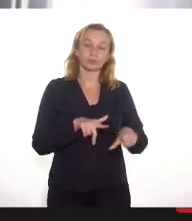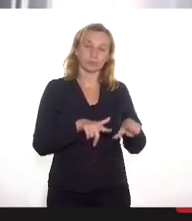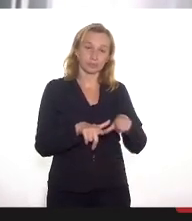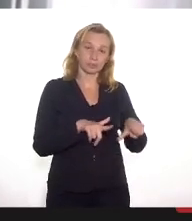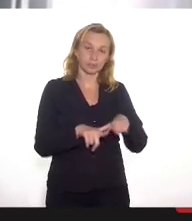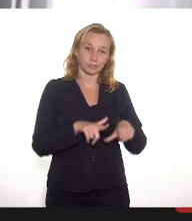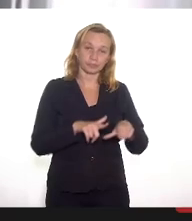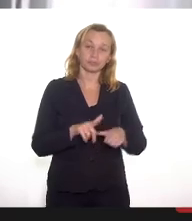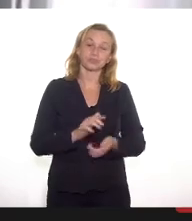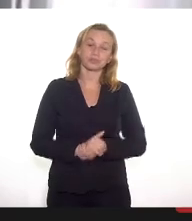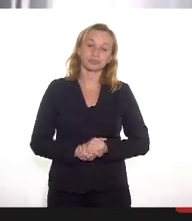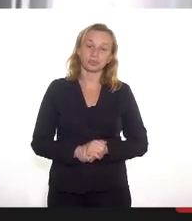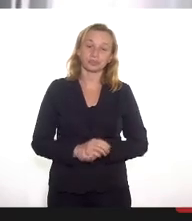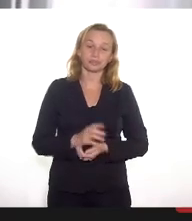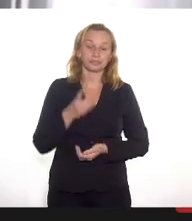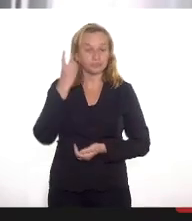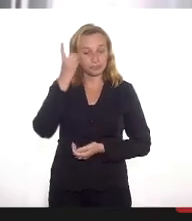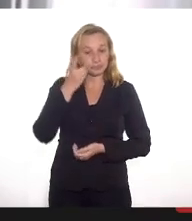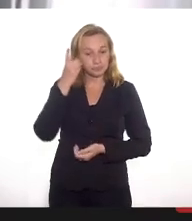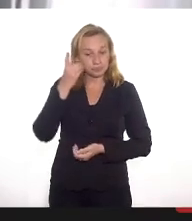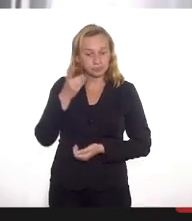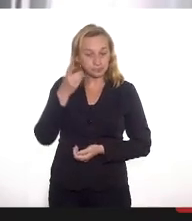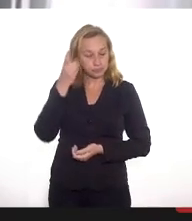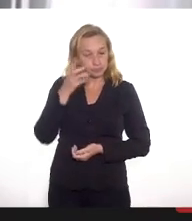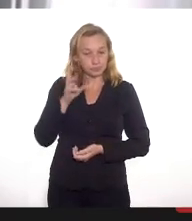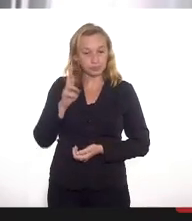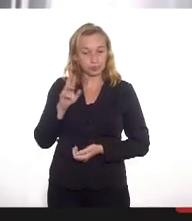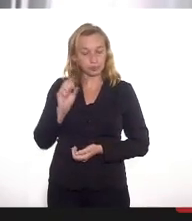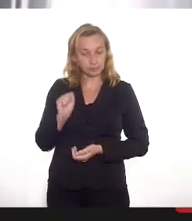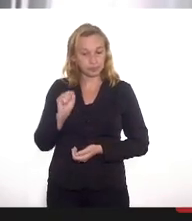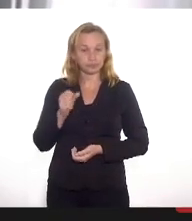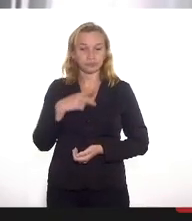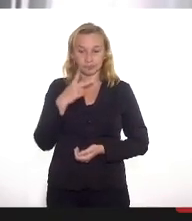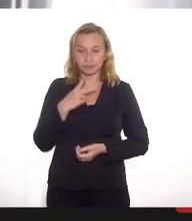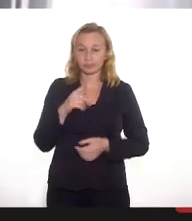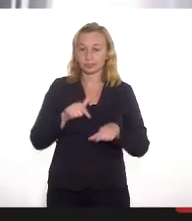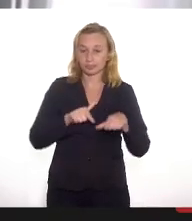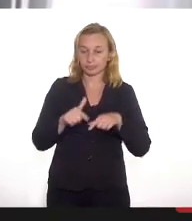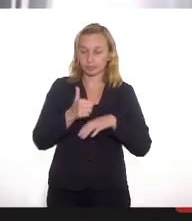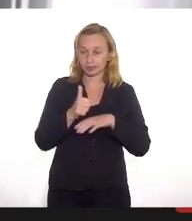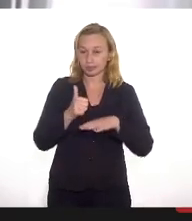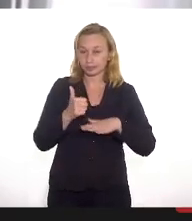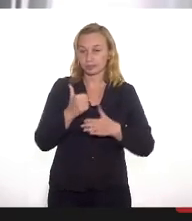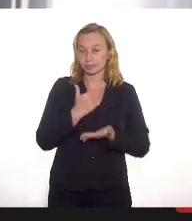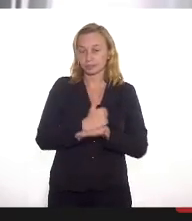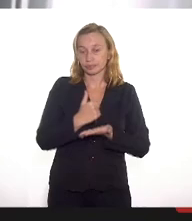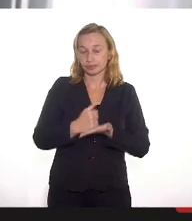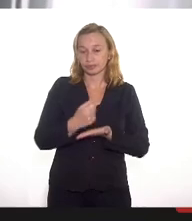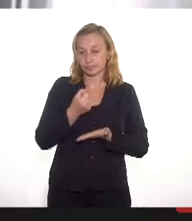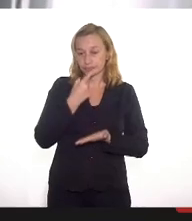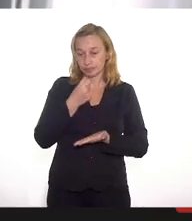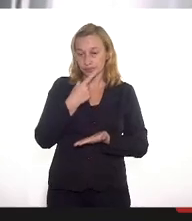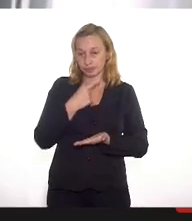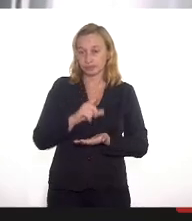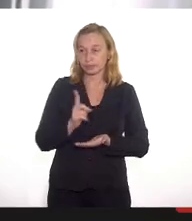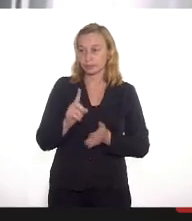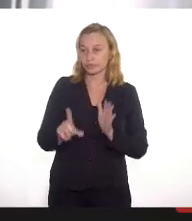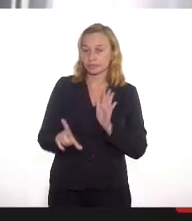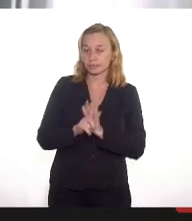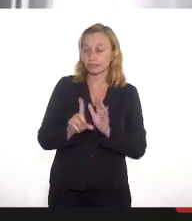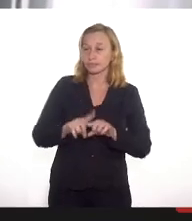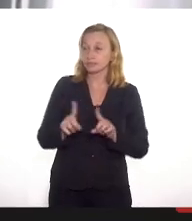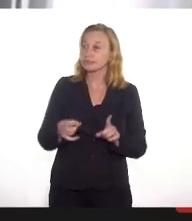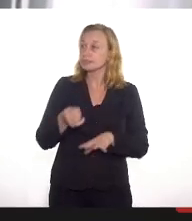seu trabalho como livro aborda o mesmo tempo é sobre os trabalhadores de farmácia igual esse caso não seja propriamente objeto de uma lei